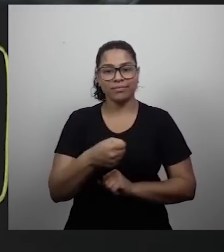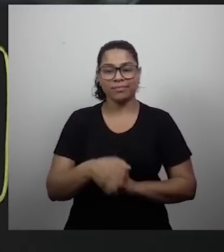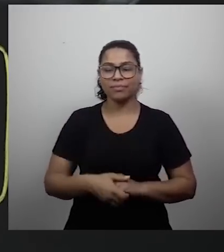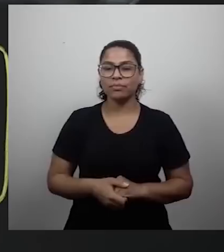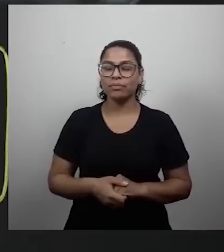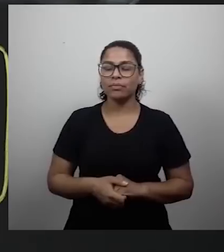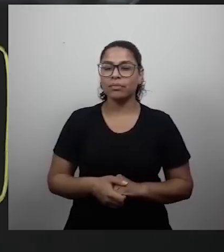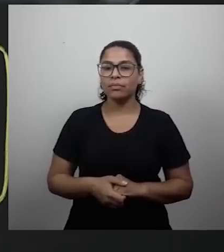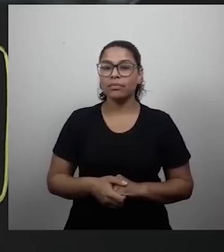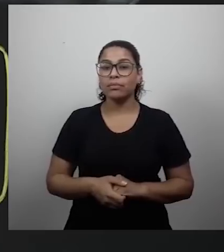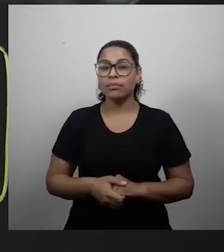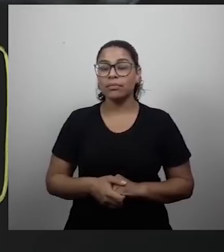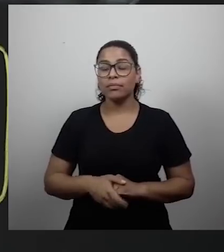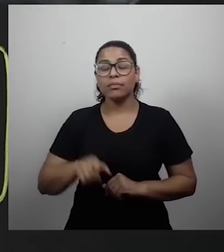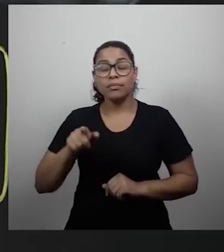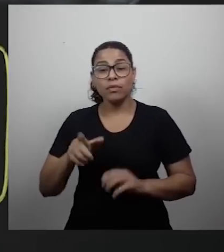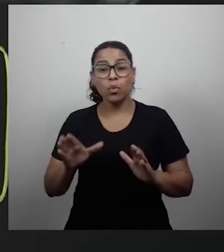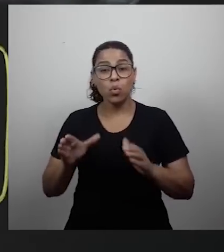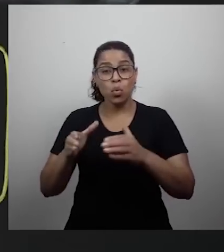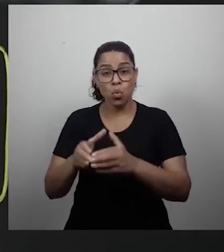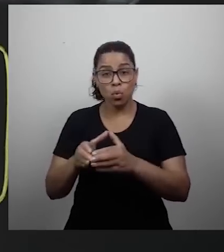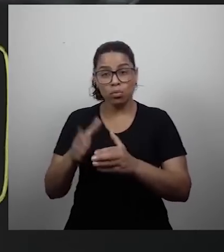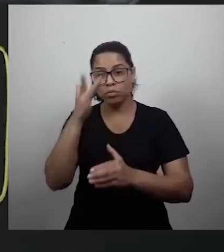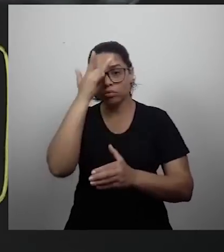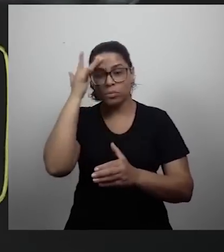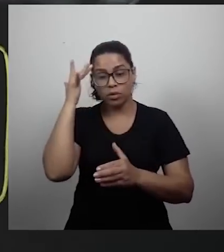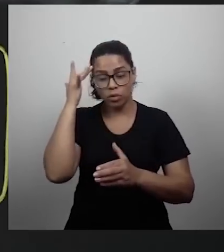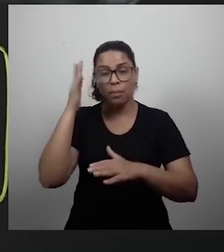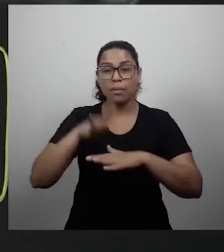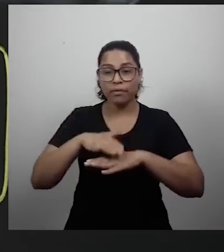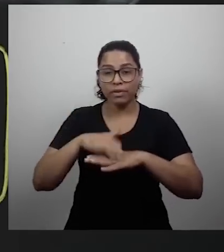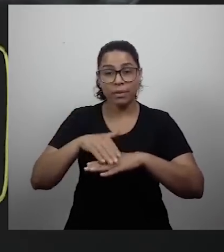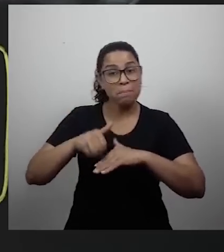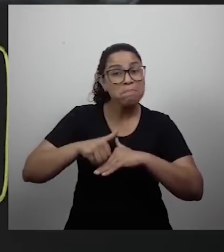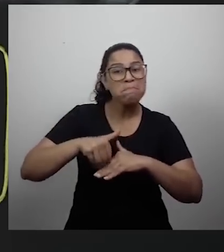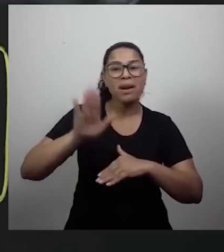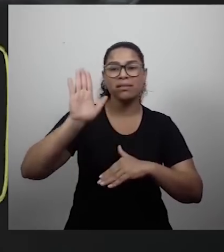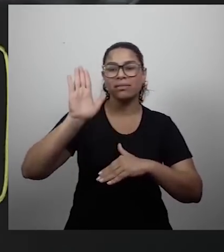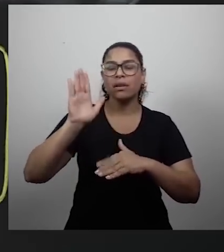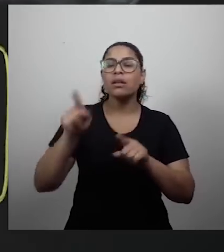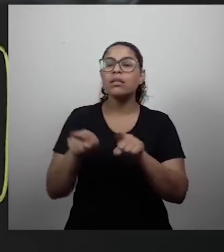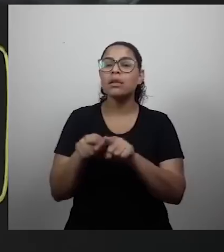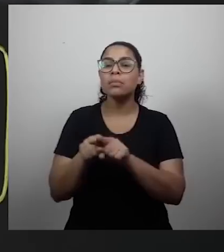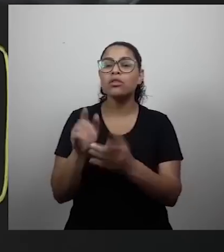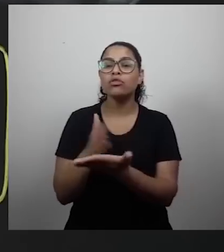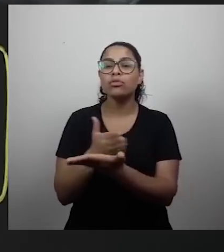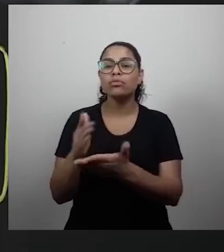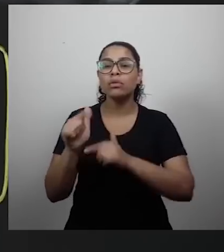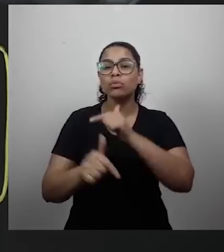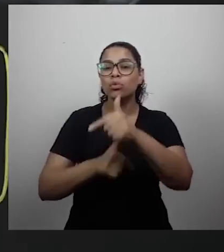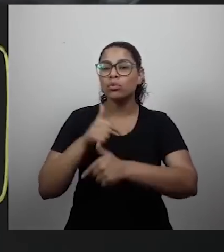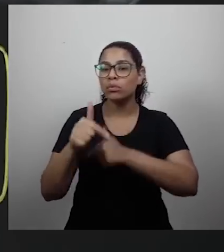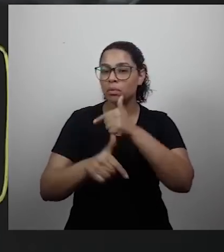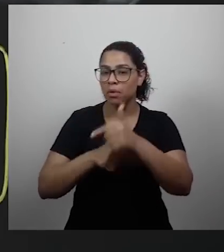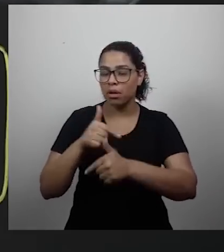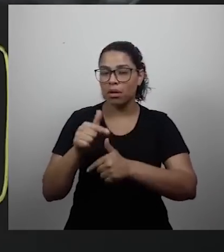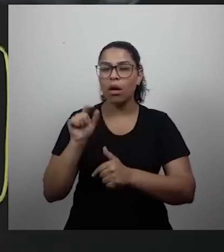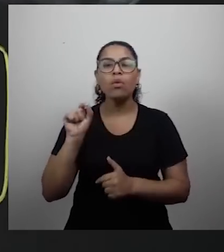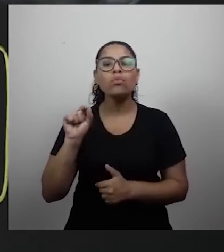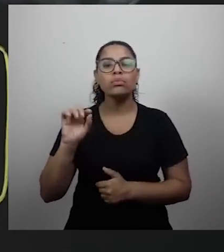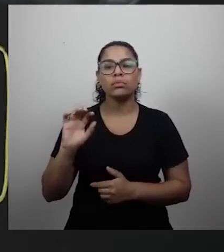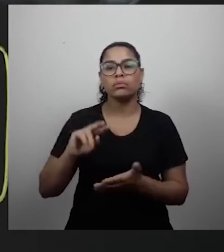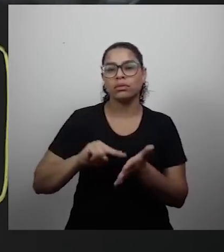de pessoas envolvidas na produção e você já tem alguma divisão do trabalho. Que